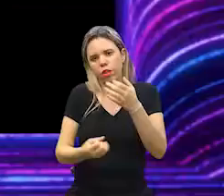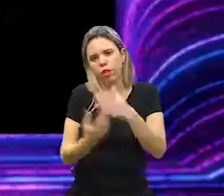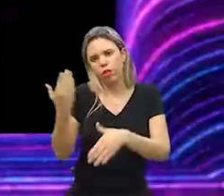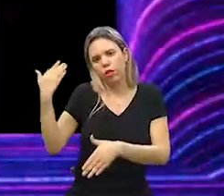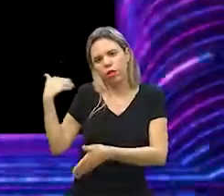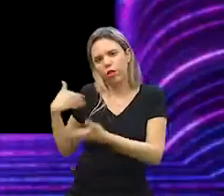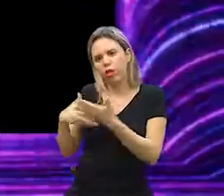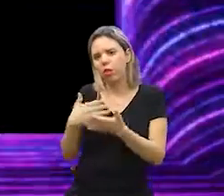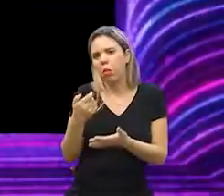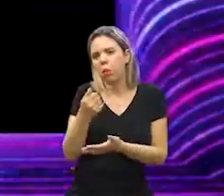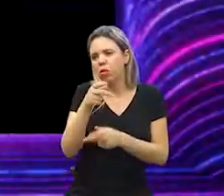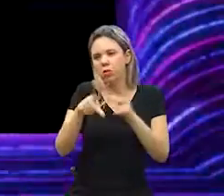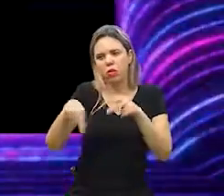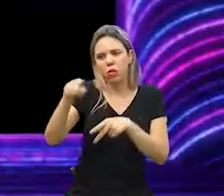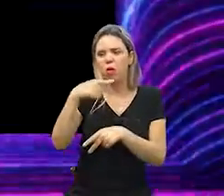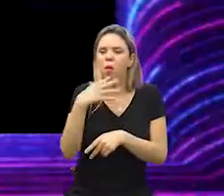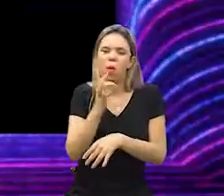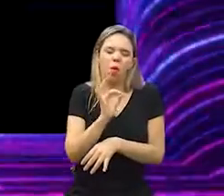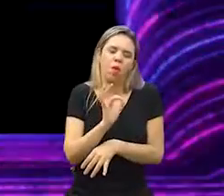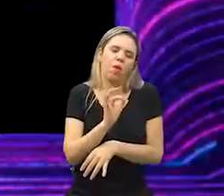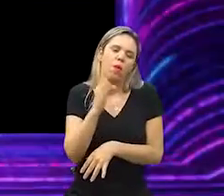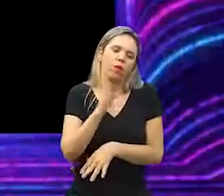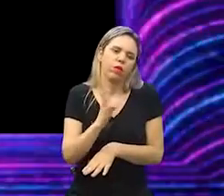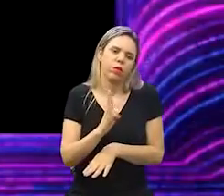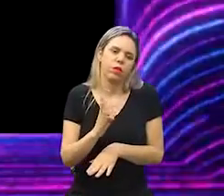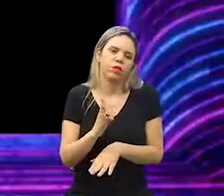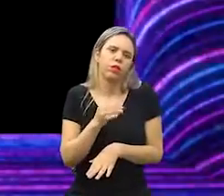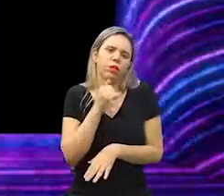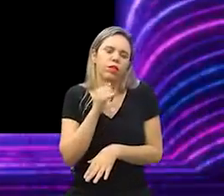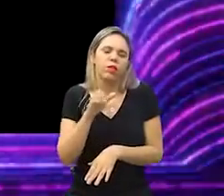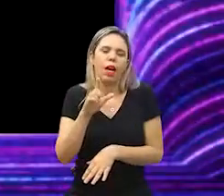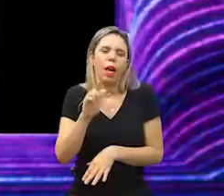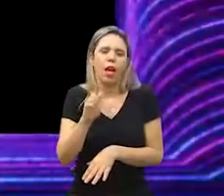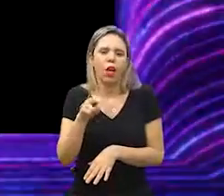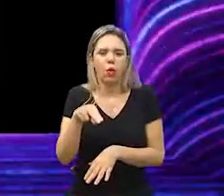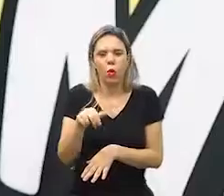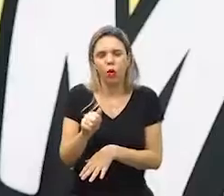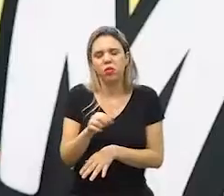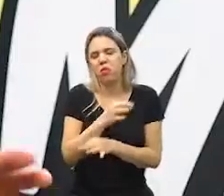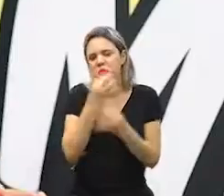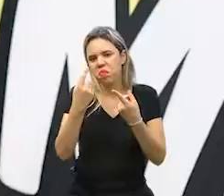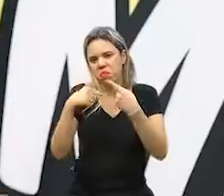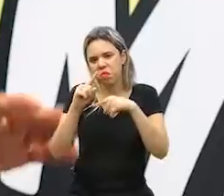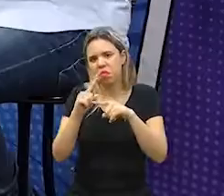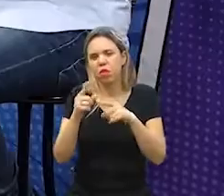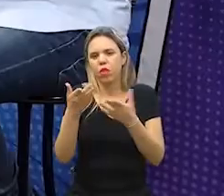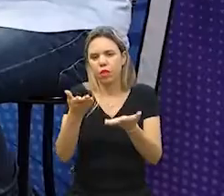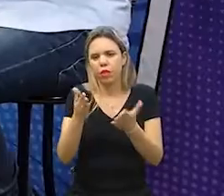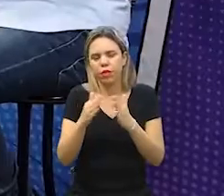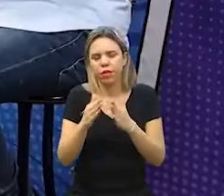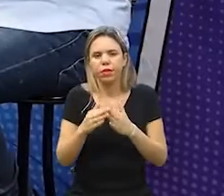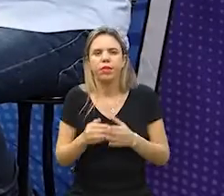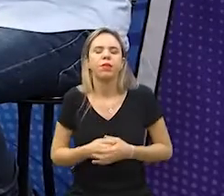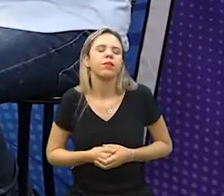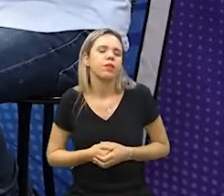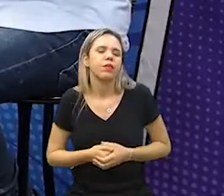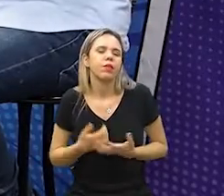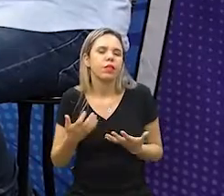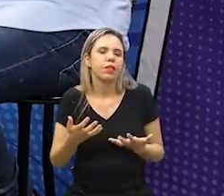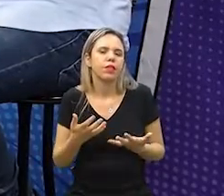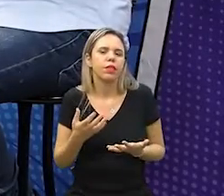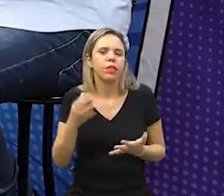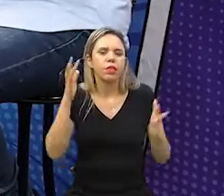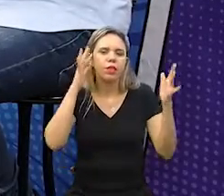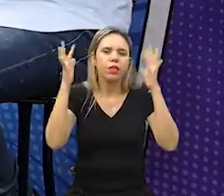que é até pouco conhecida, né, pelos brasileiros, a Retirada da Laguna. Sensacional. Agora, você aí de casa, que